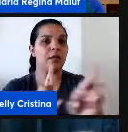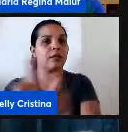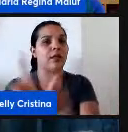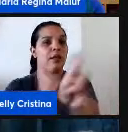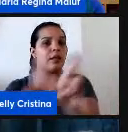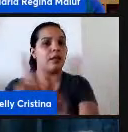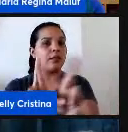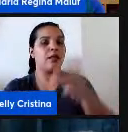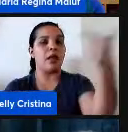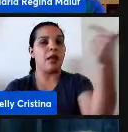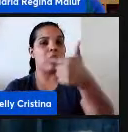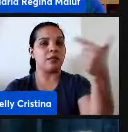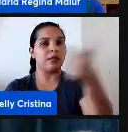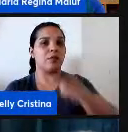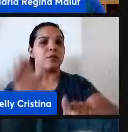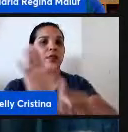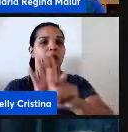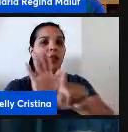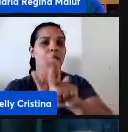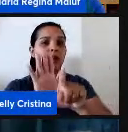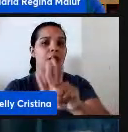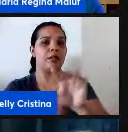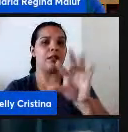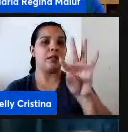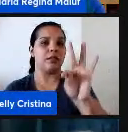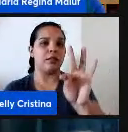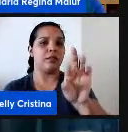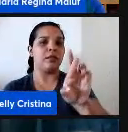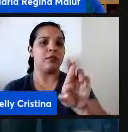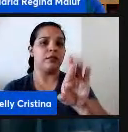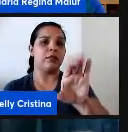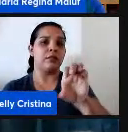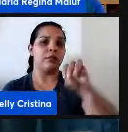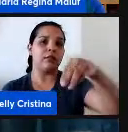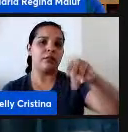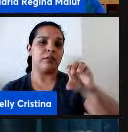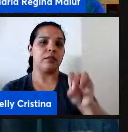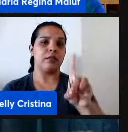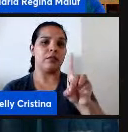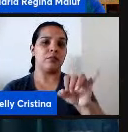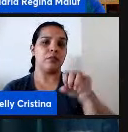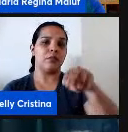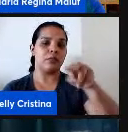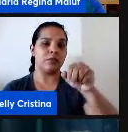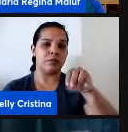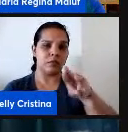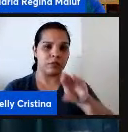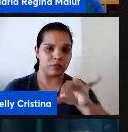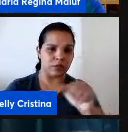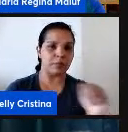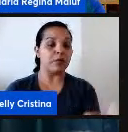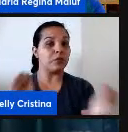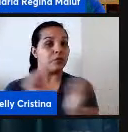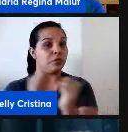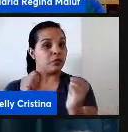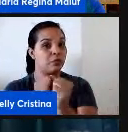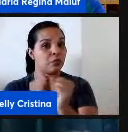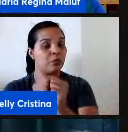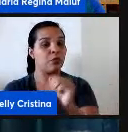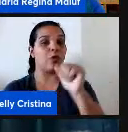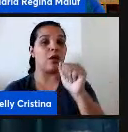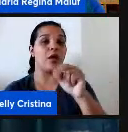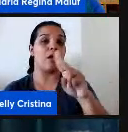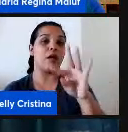segunda lei da termodinâmica, um conceito físico muito importante, mas que, junto com a autopoiese, eu acho que precisa ter um